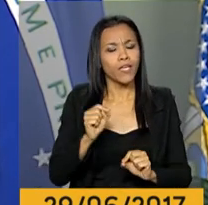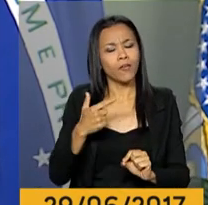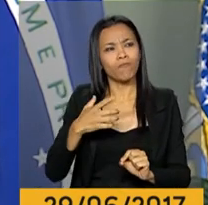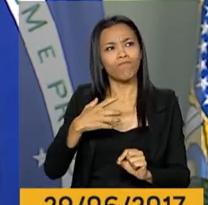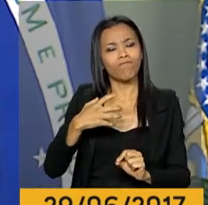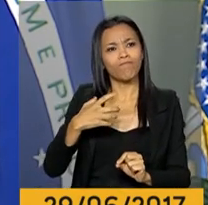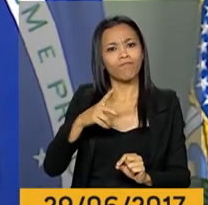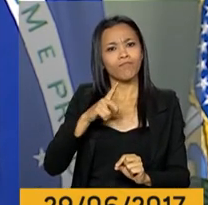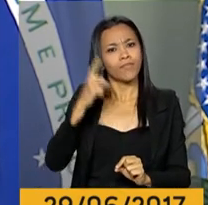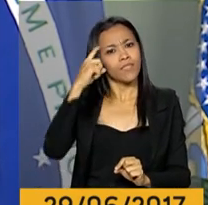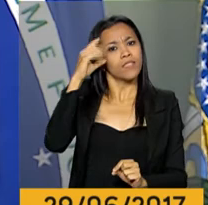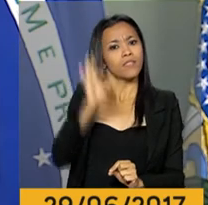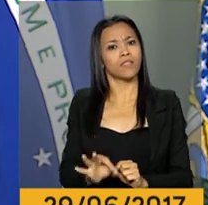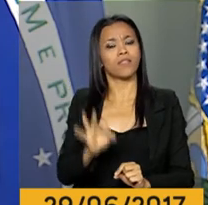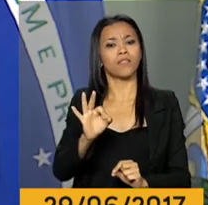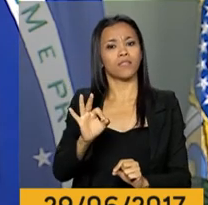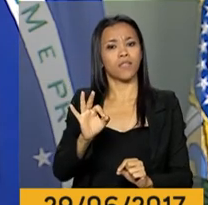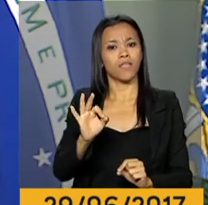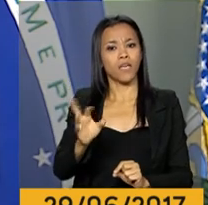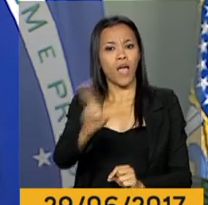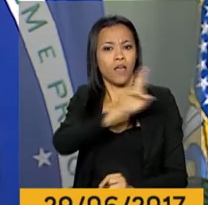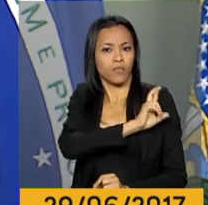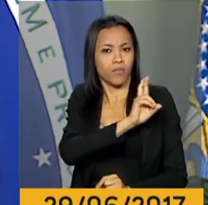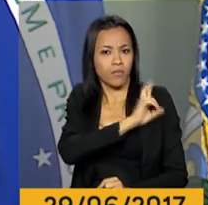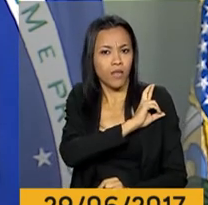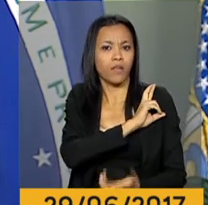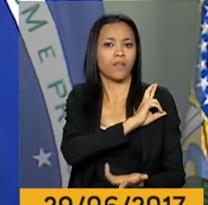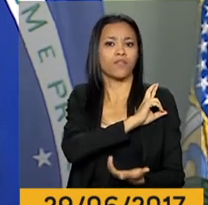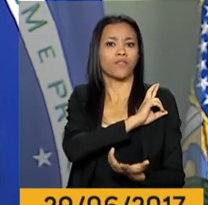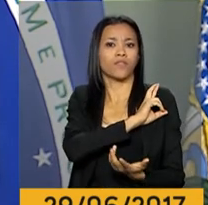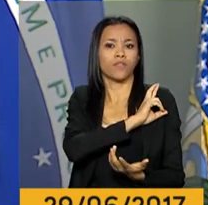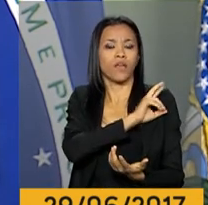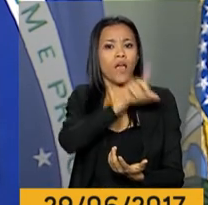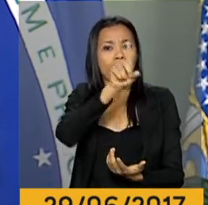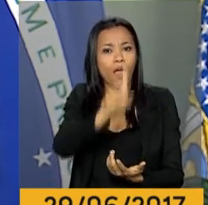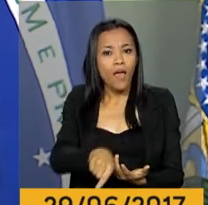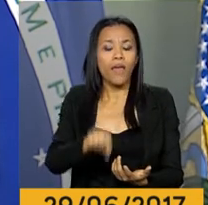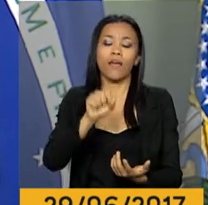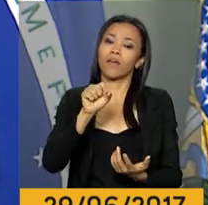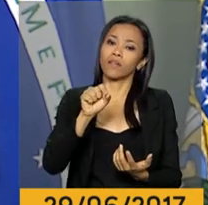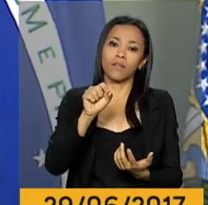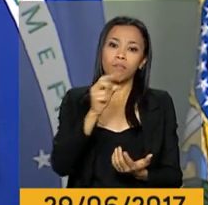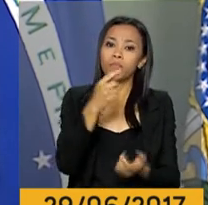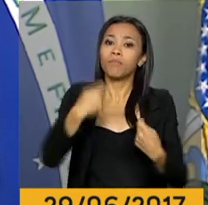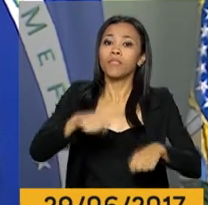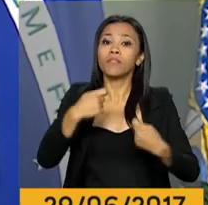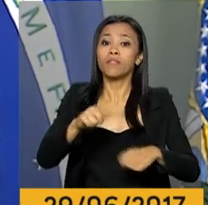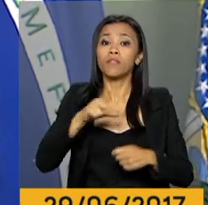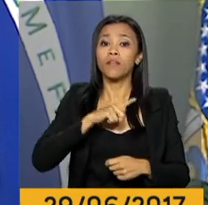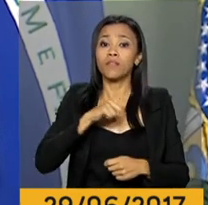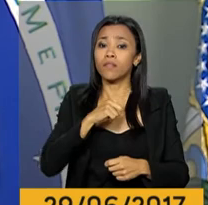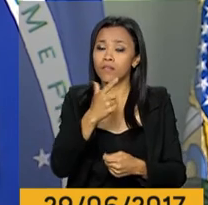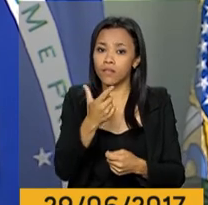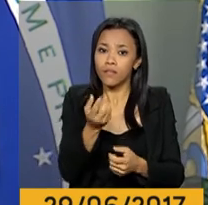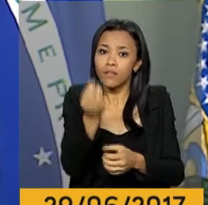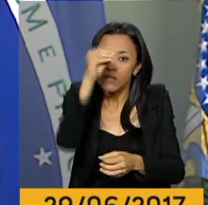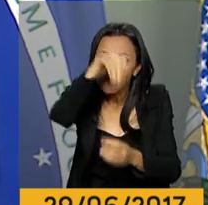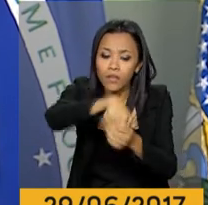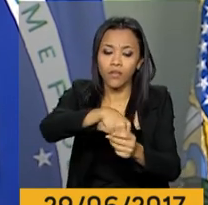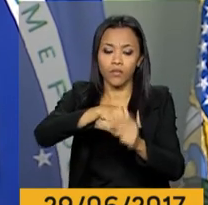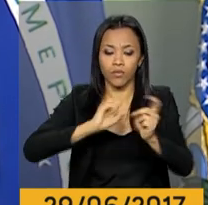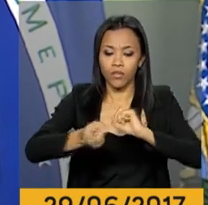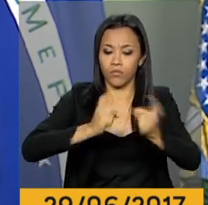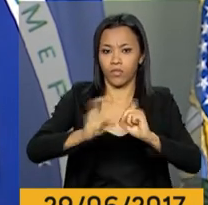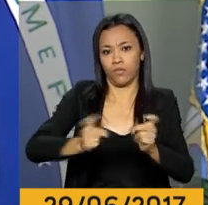de que a responsabilidade é um princípio que deve permear toda a ação pública a